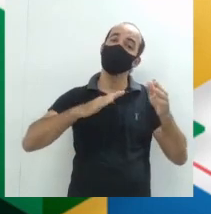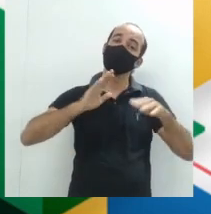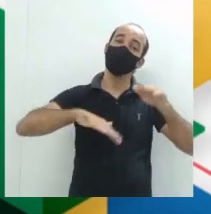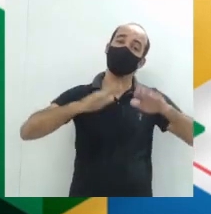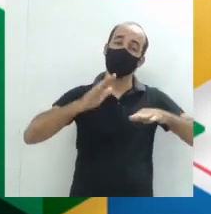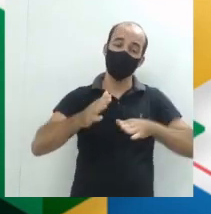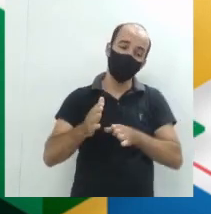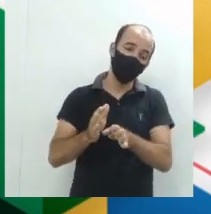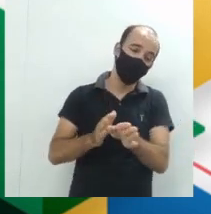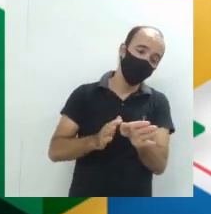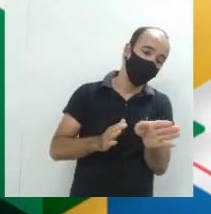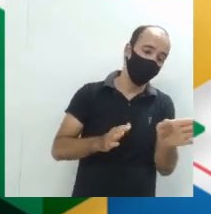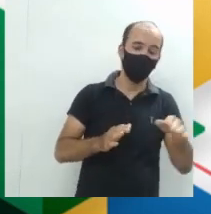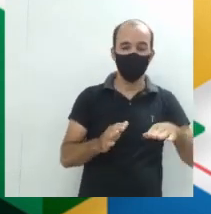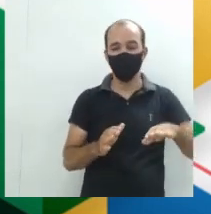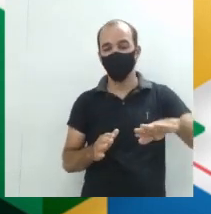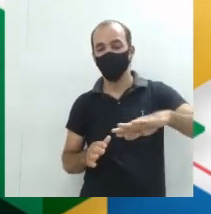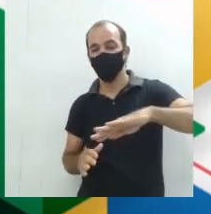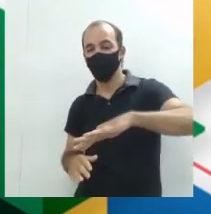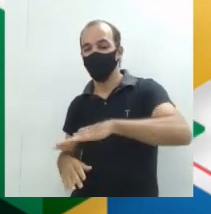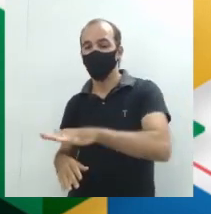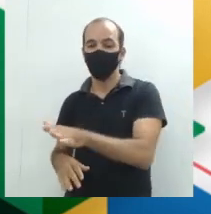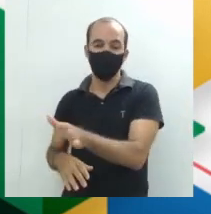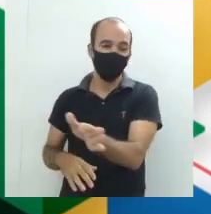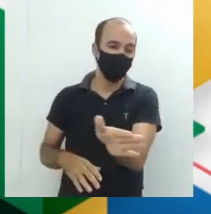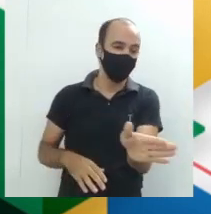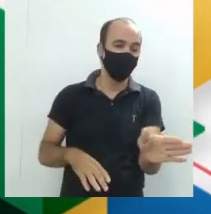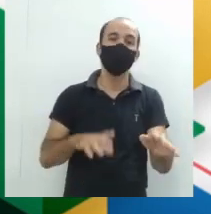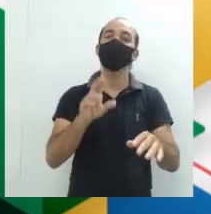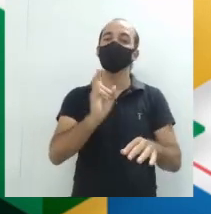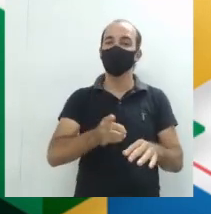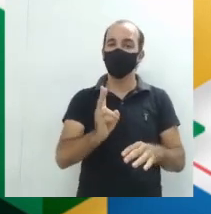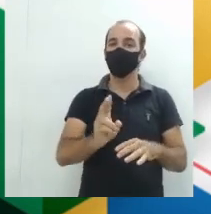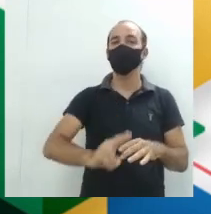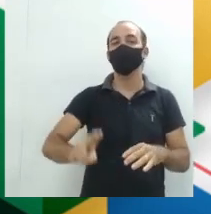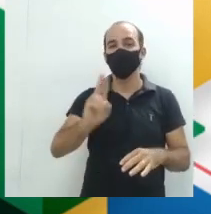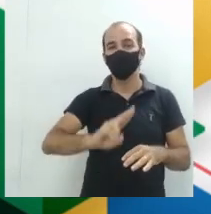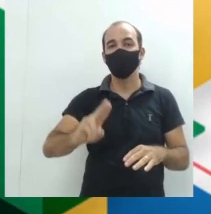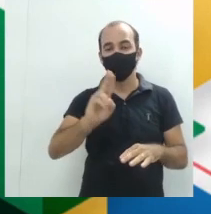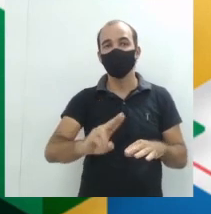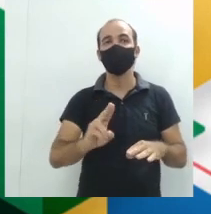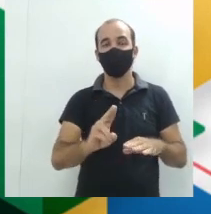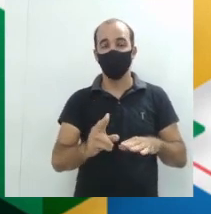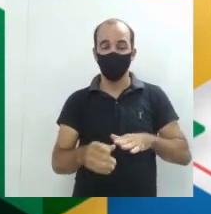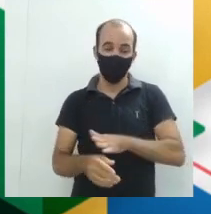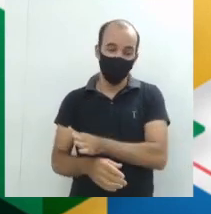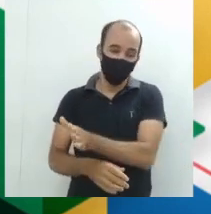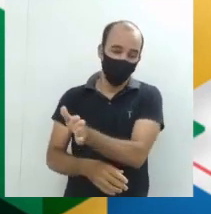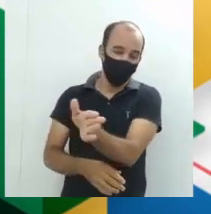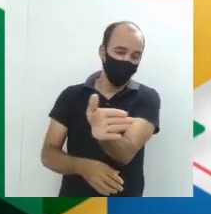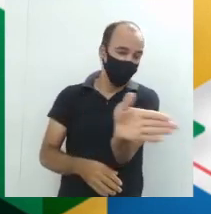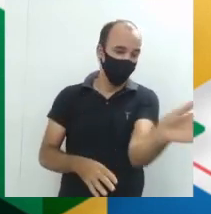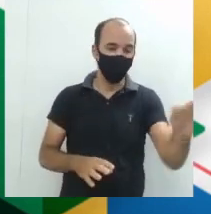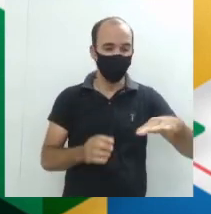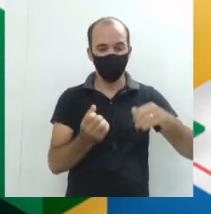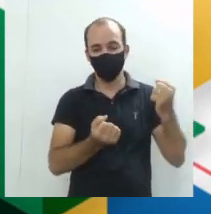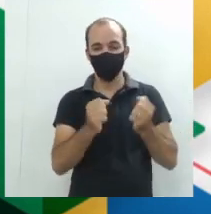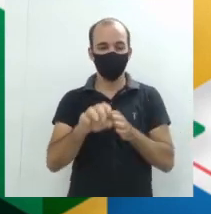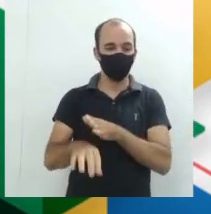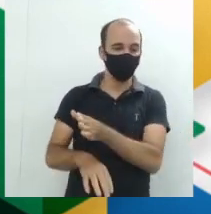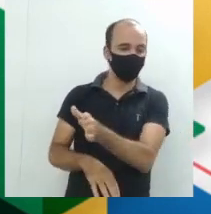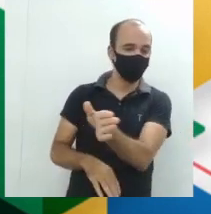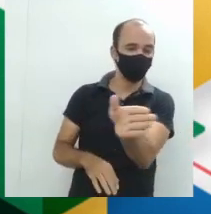aceleração centrípeta, pelo próprio nome, ela é voltada para o centro. Não existe a